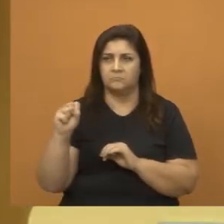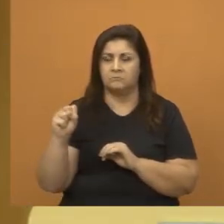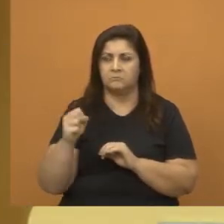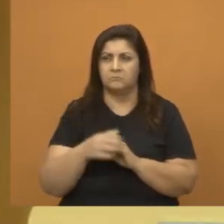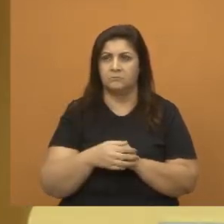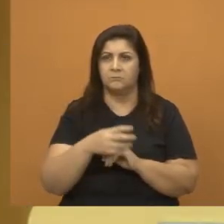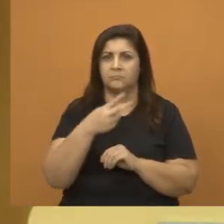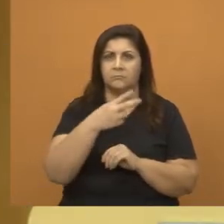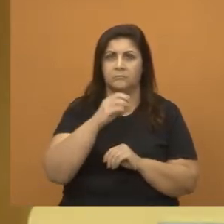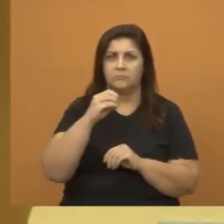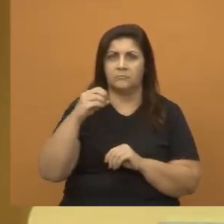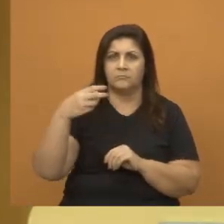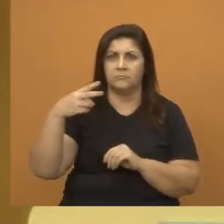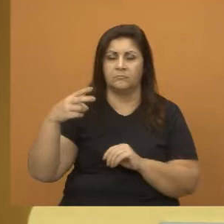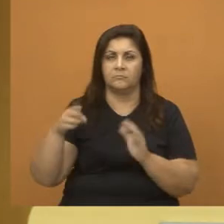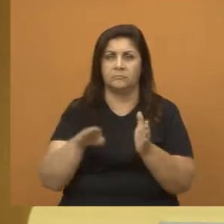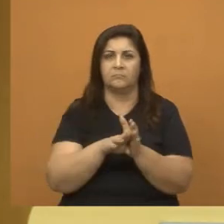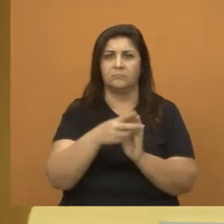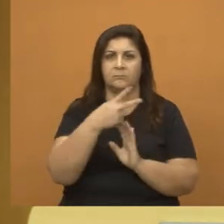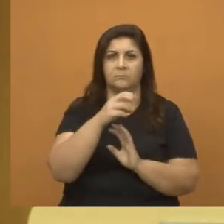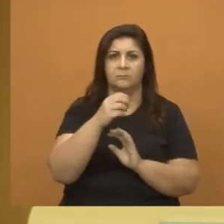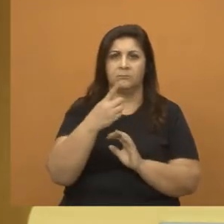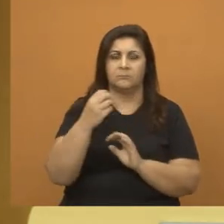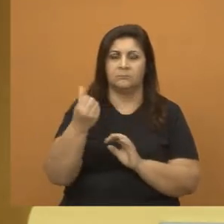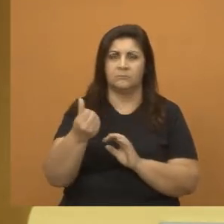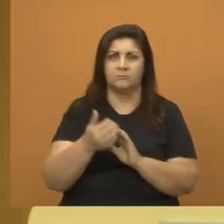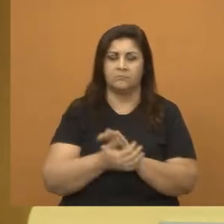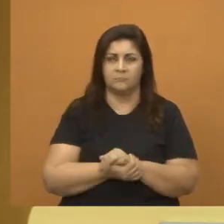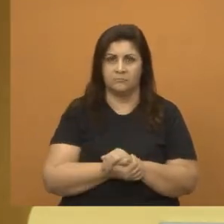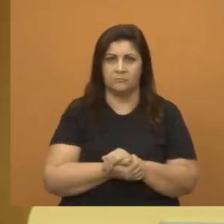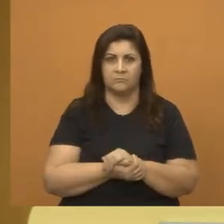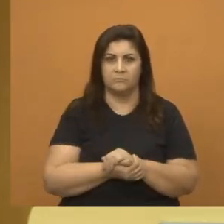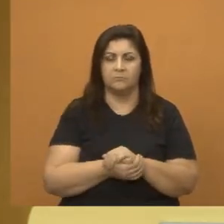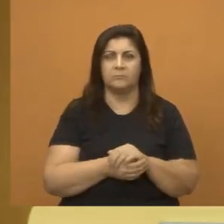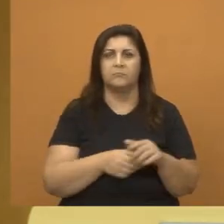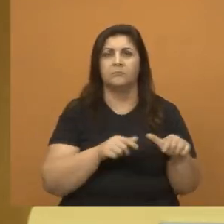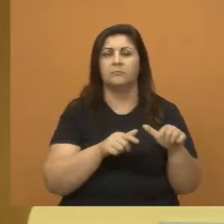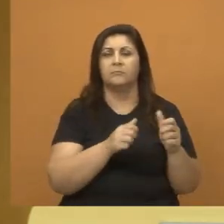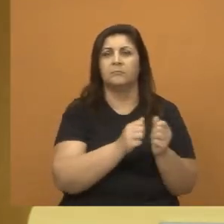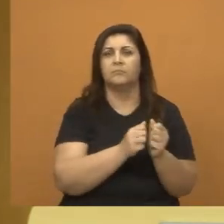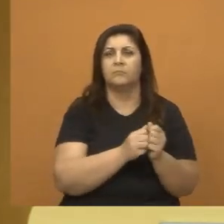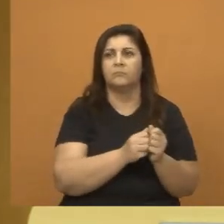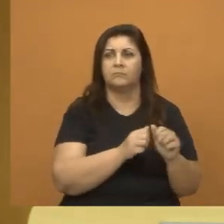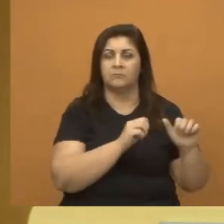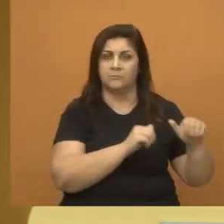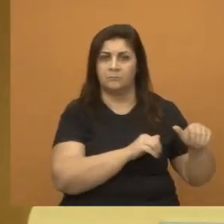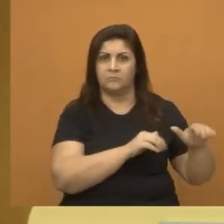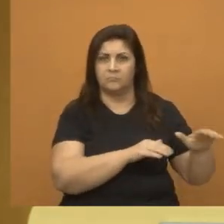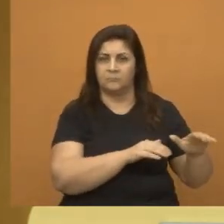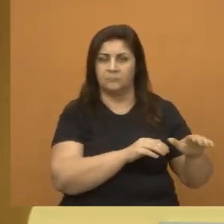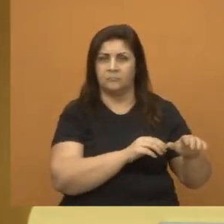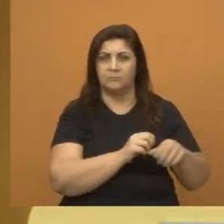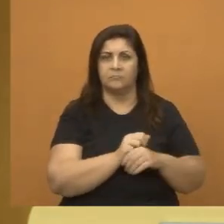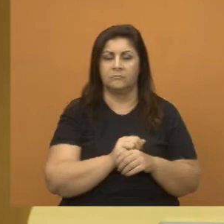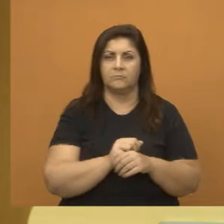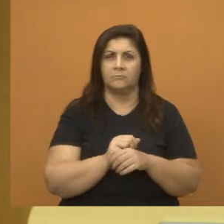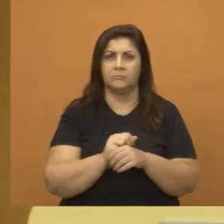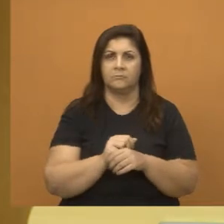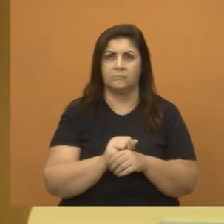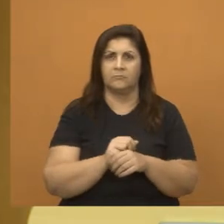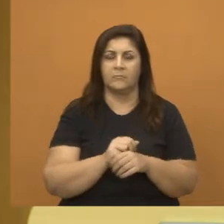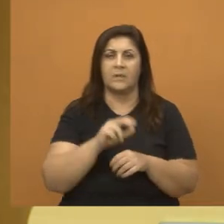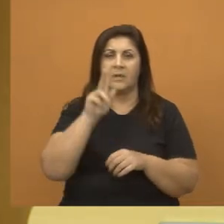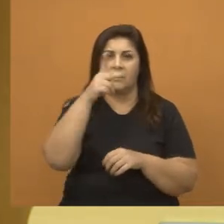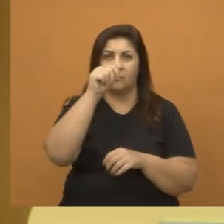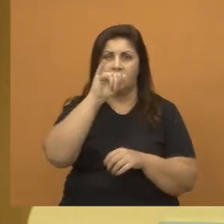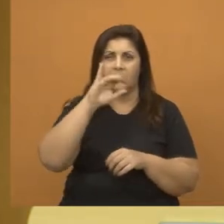2002 a 2016 sargento adjunto de pelotão do batalhão na força da paz noite em 2012